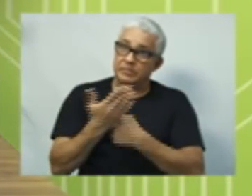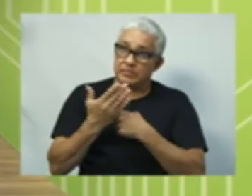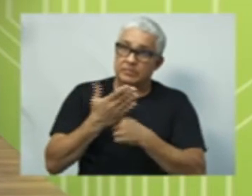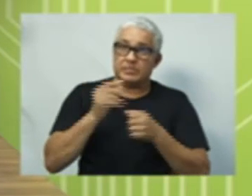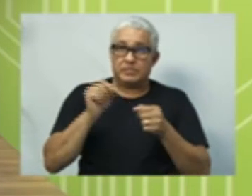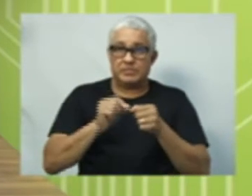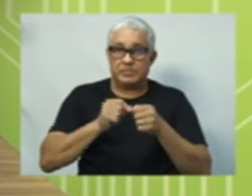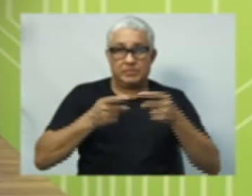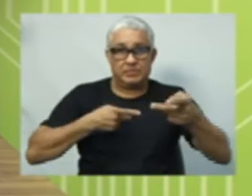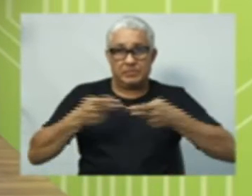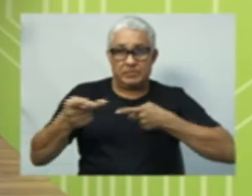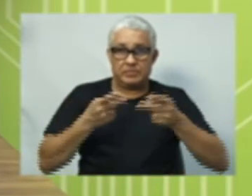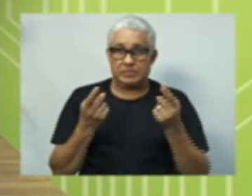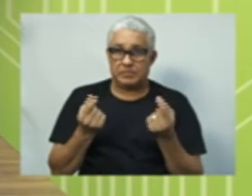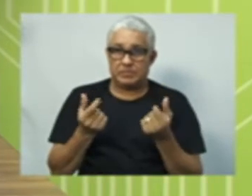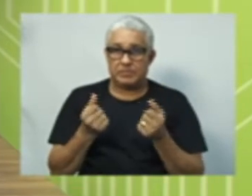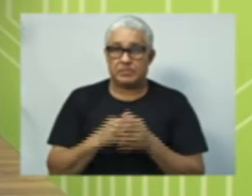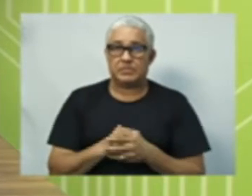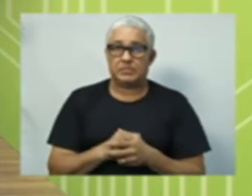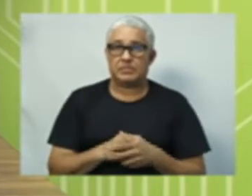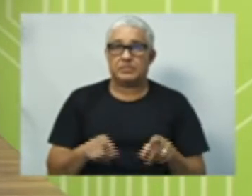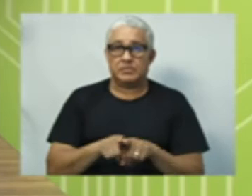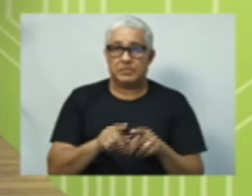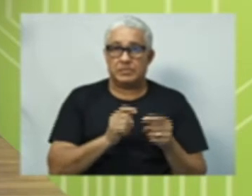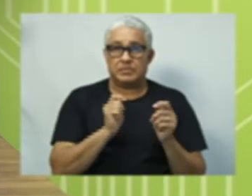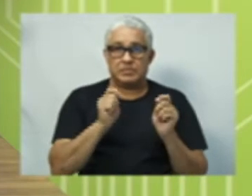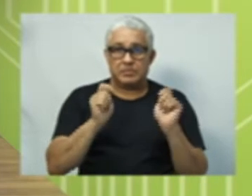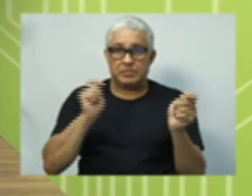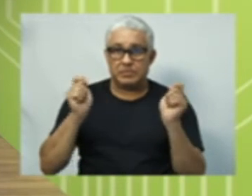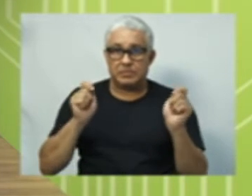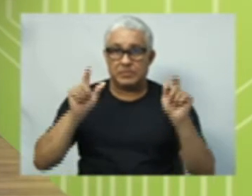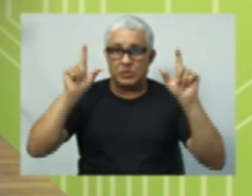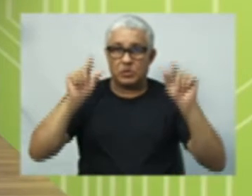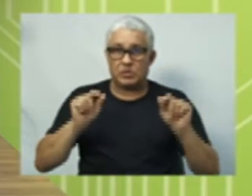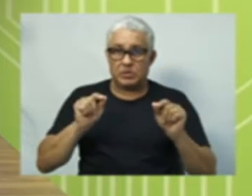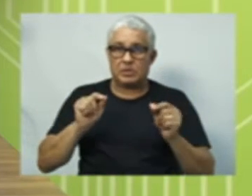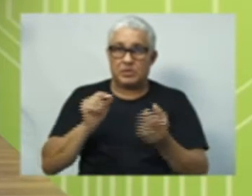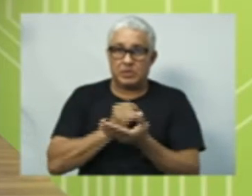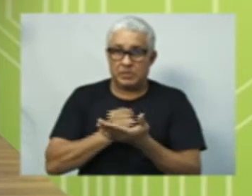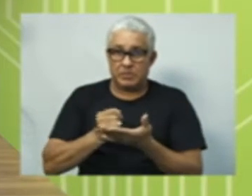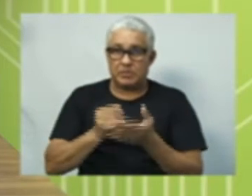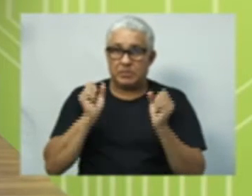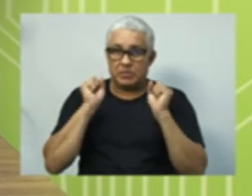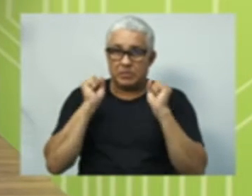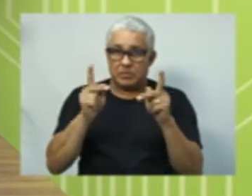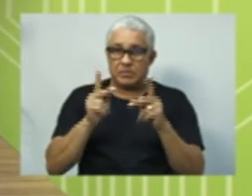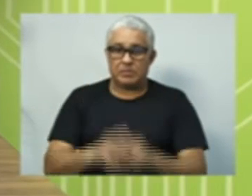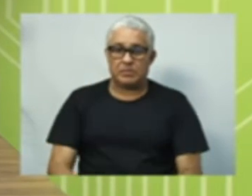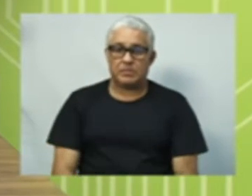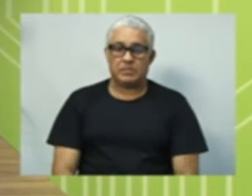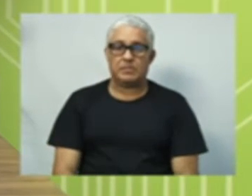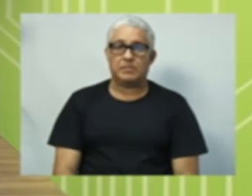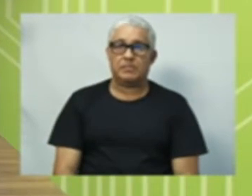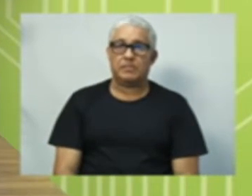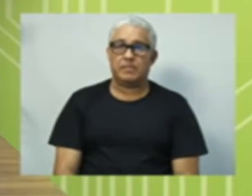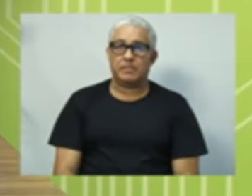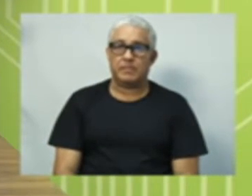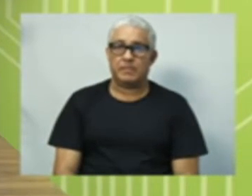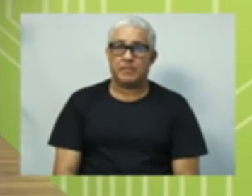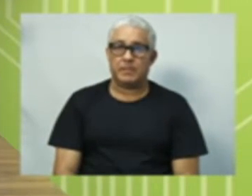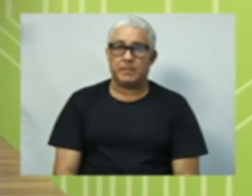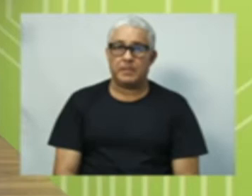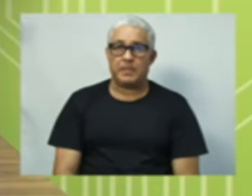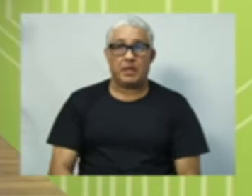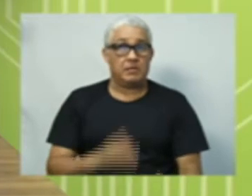fazer um planejamento tributário e pagar menos impostos. Tá ok, pessoal? Olha,